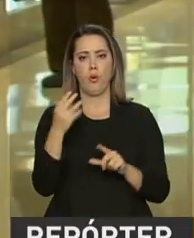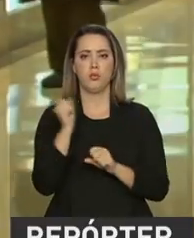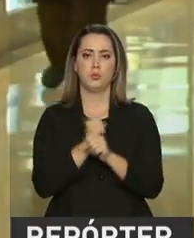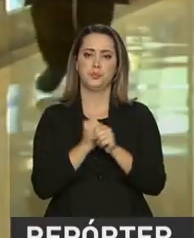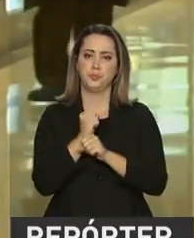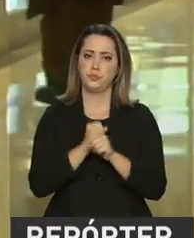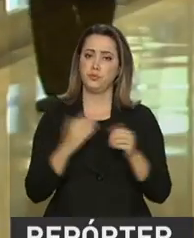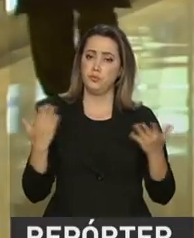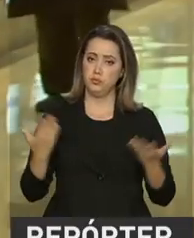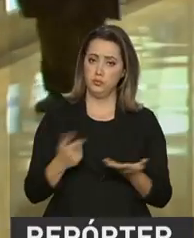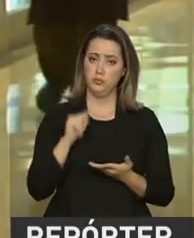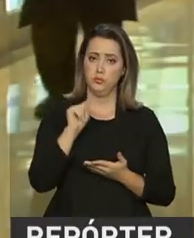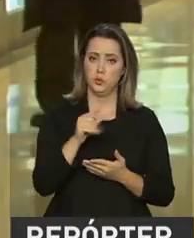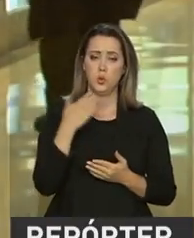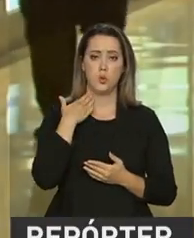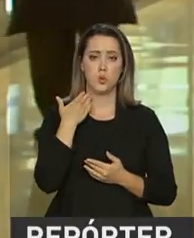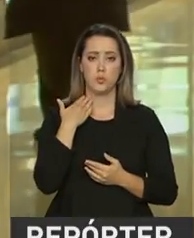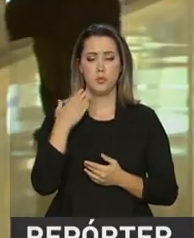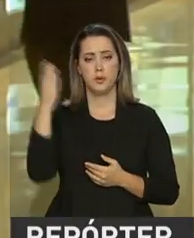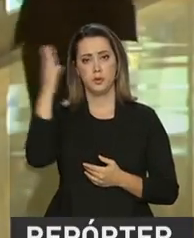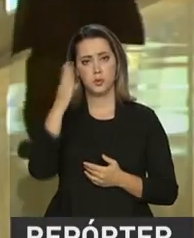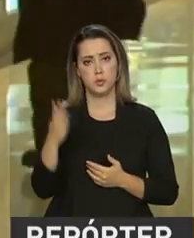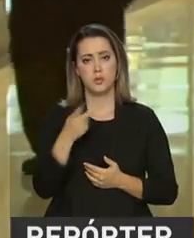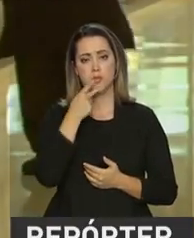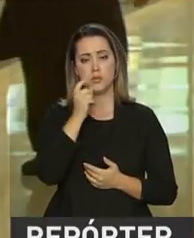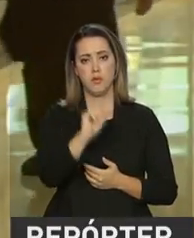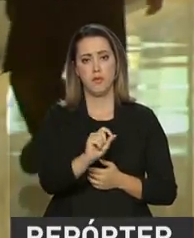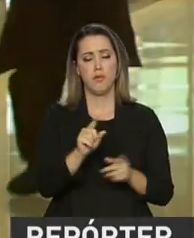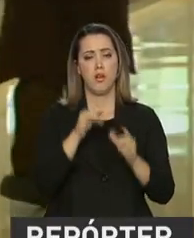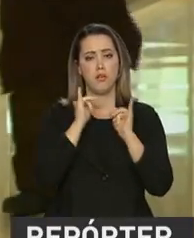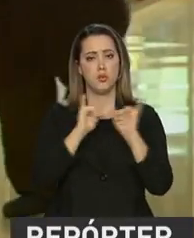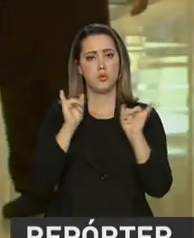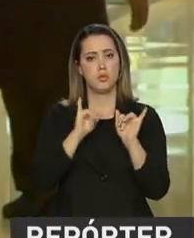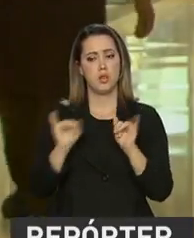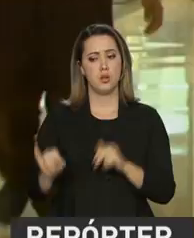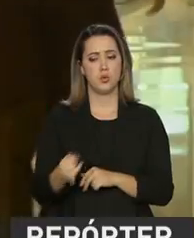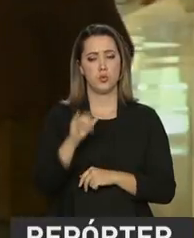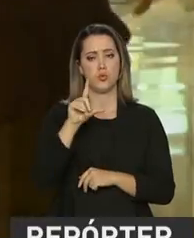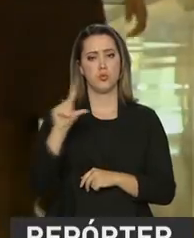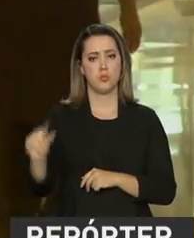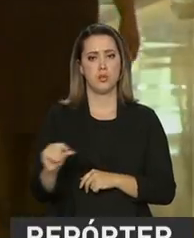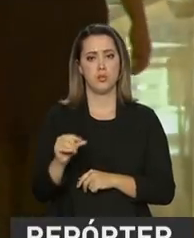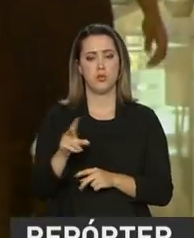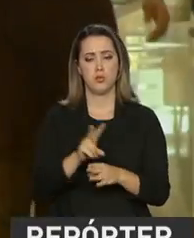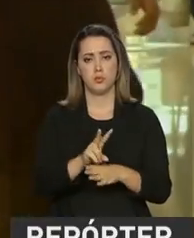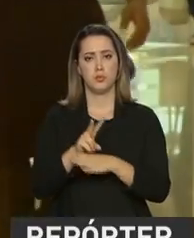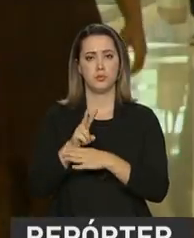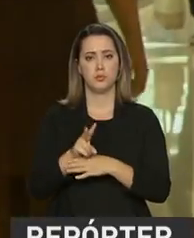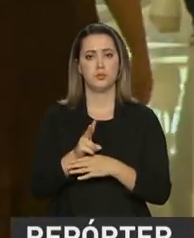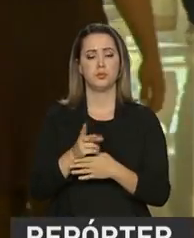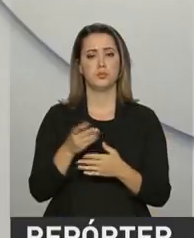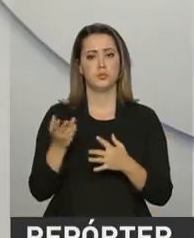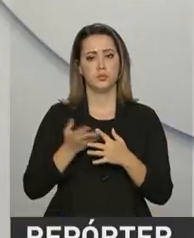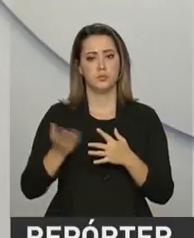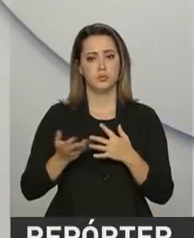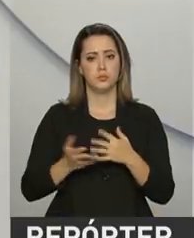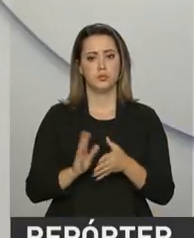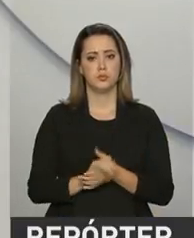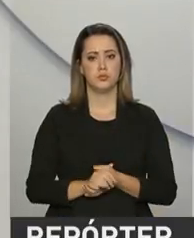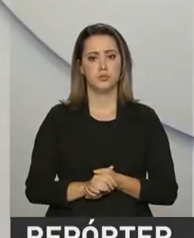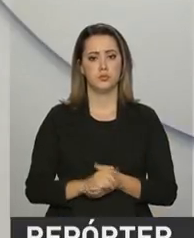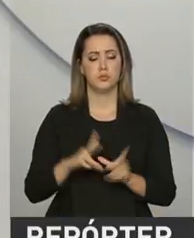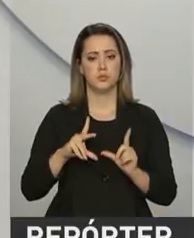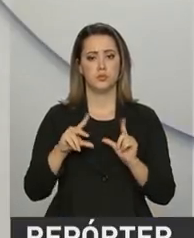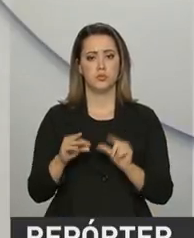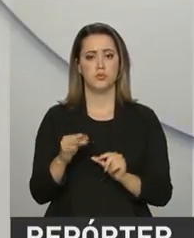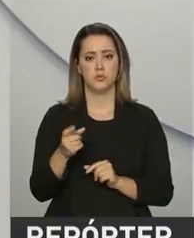redução os principais bancos do país anunciaram juros menores em linhas de empréstimos e financiamentos a redução da taxa